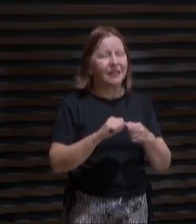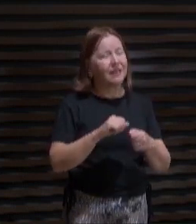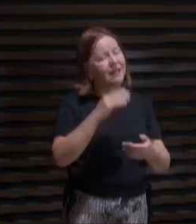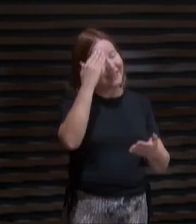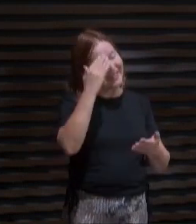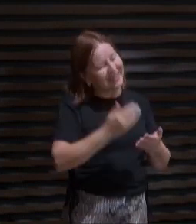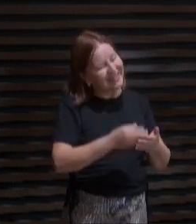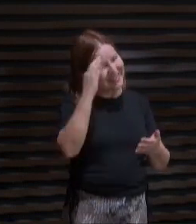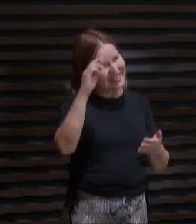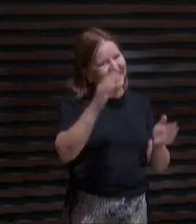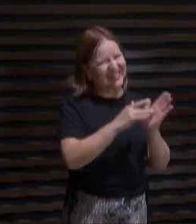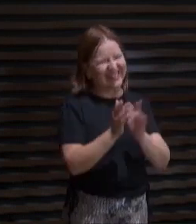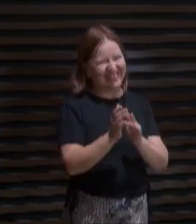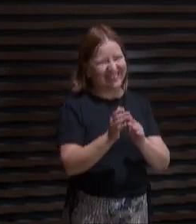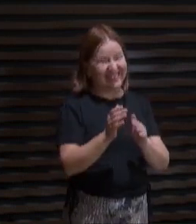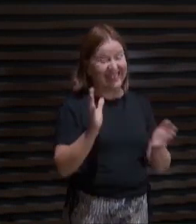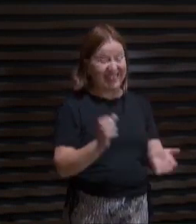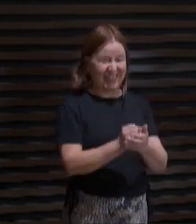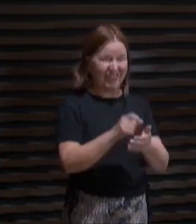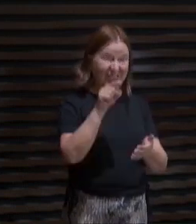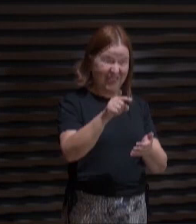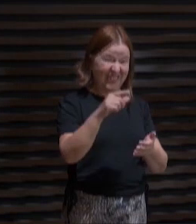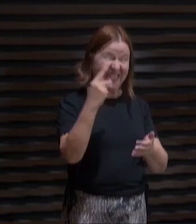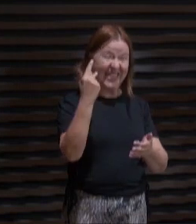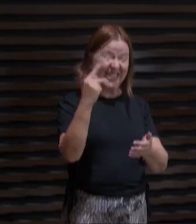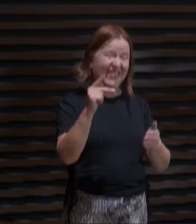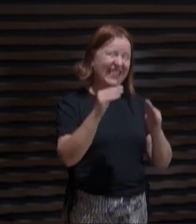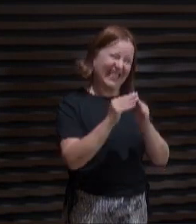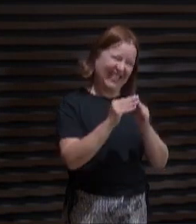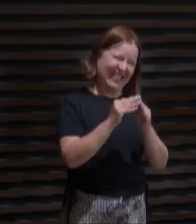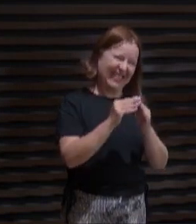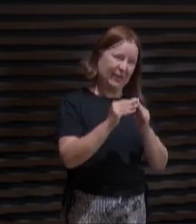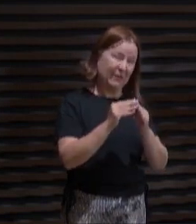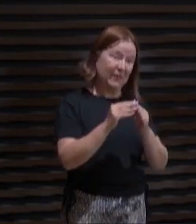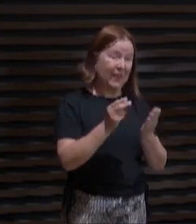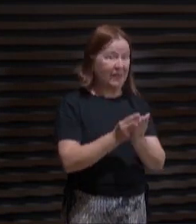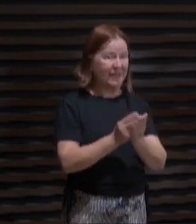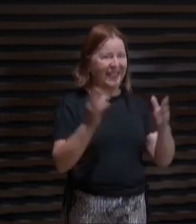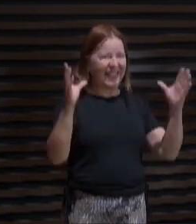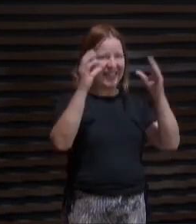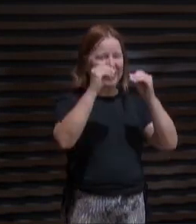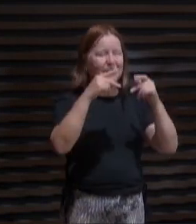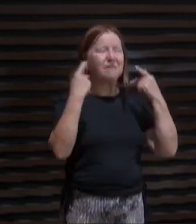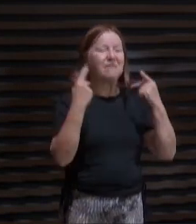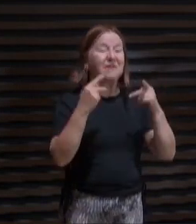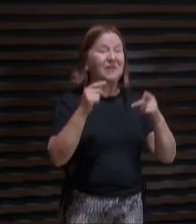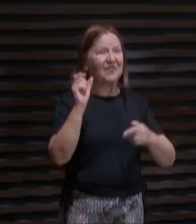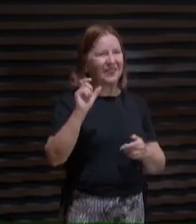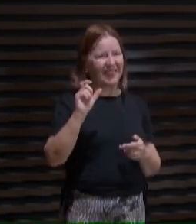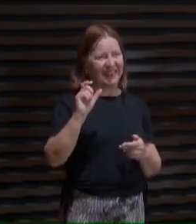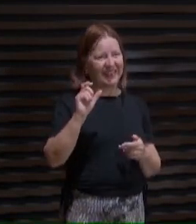será salvo, tu e a tua casa. E naquela noite pregou a palavra